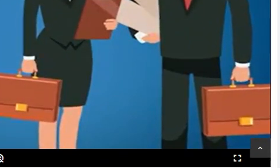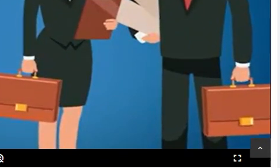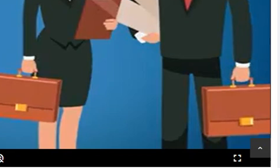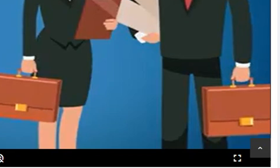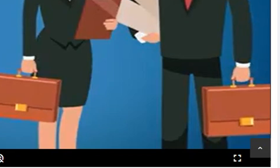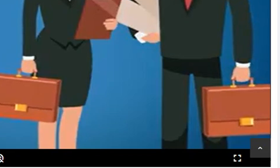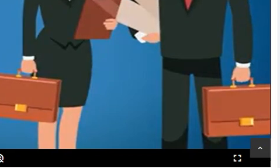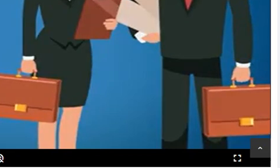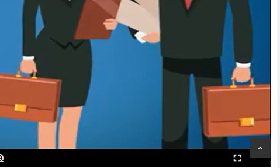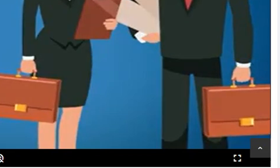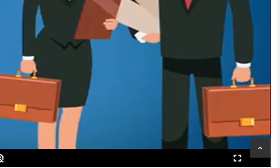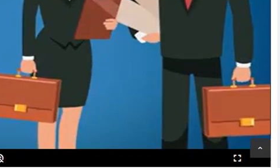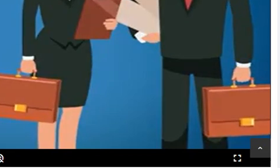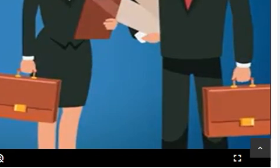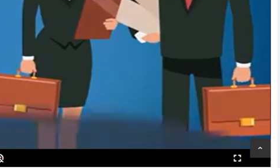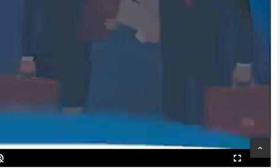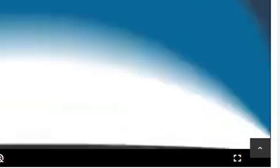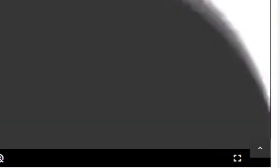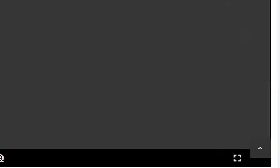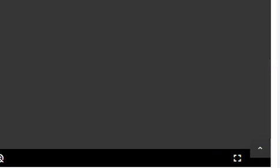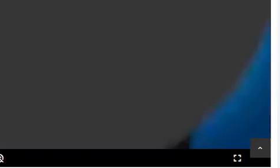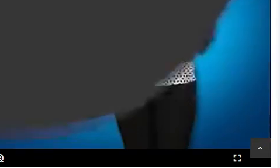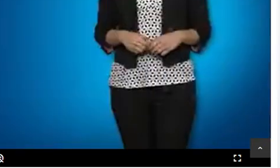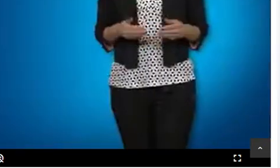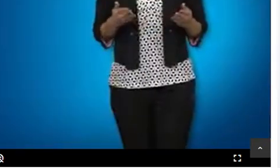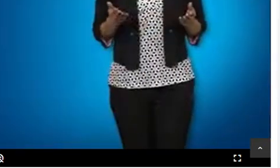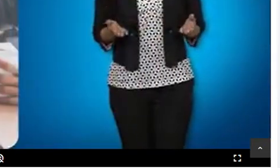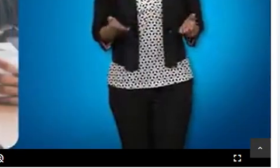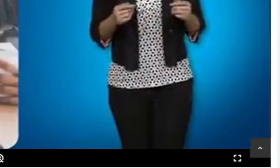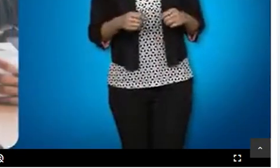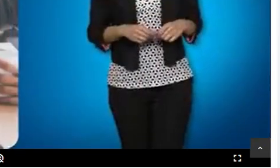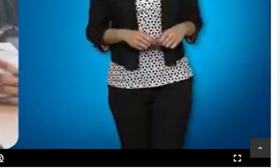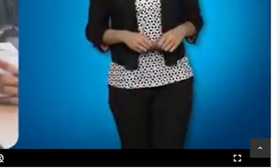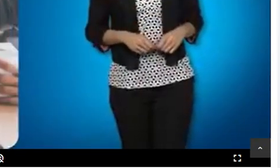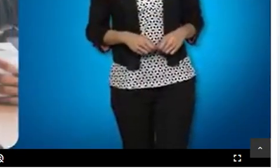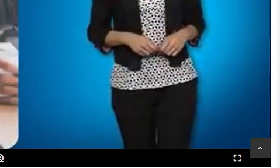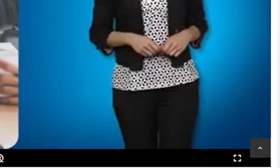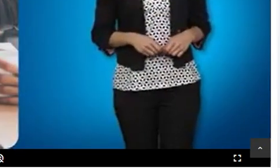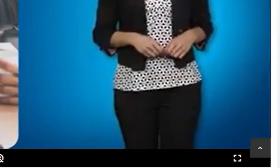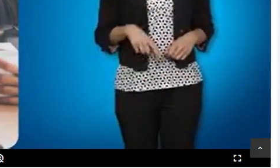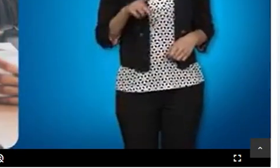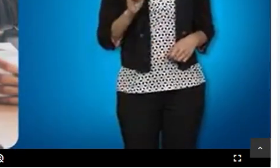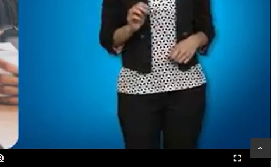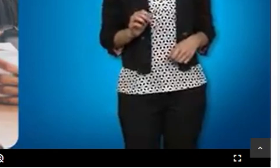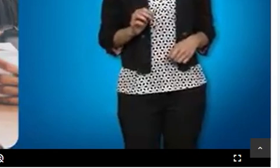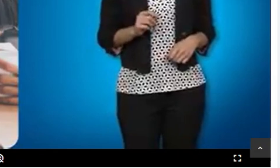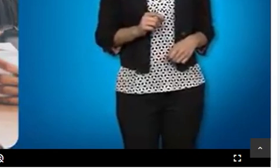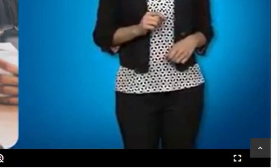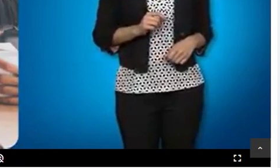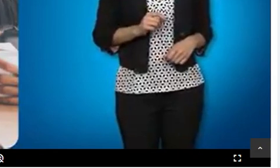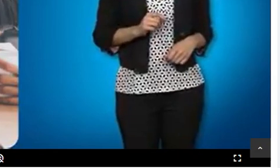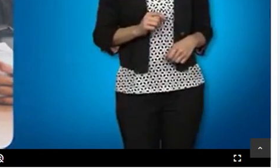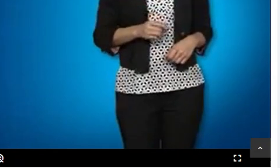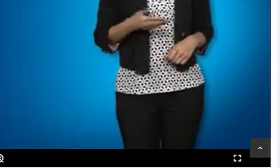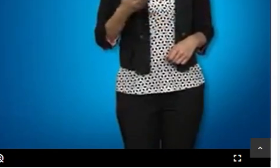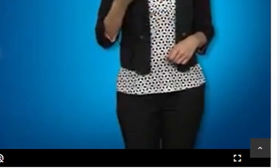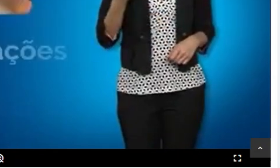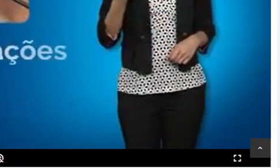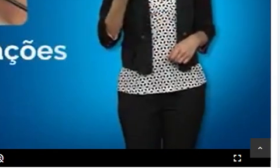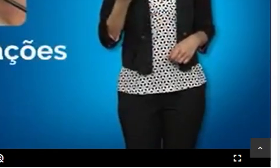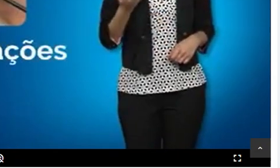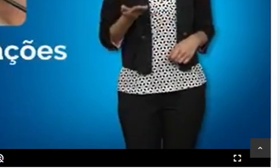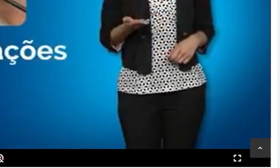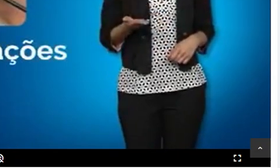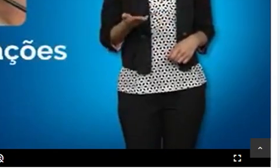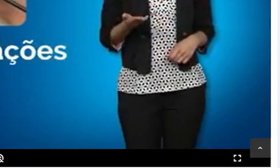uma proposta de prestação de serviços. Depois de firmado o contrato entre as partes, o arquiteto ou o engenheiro tem que